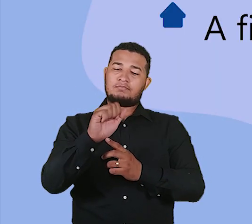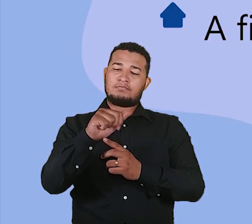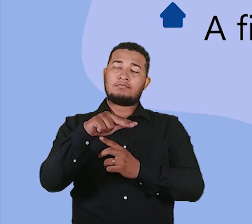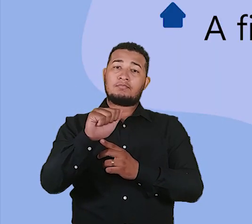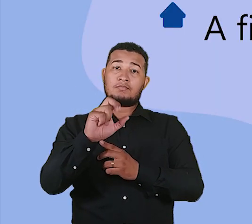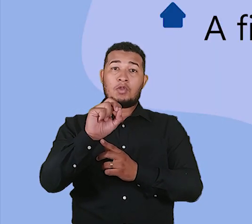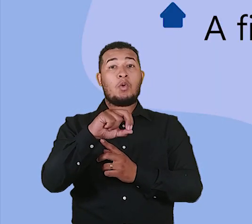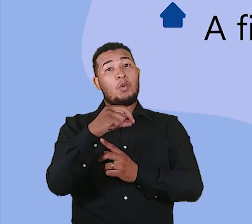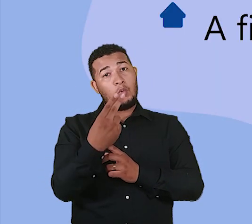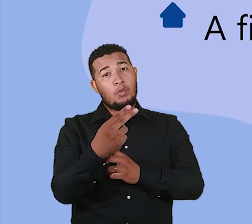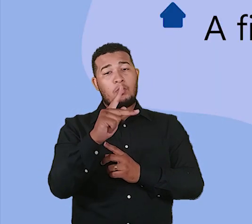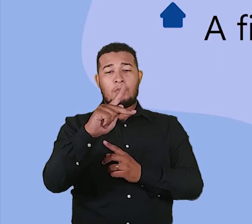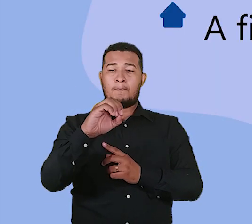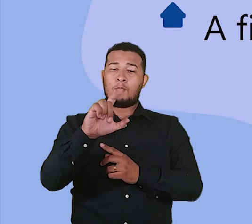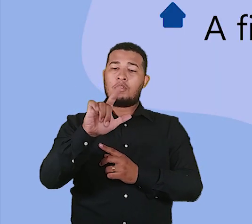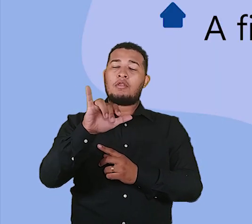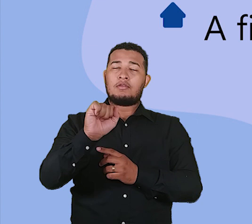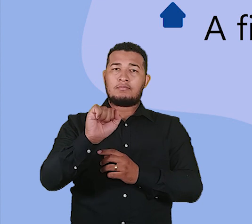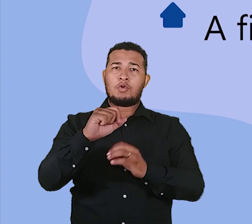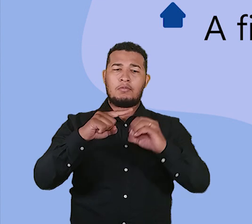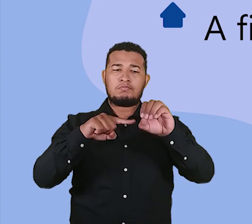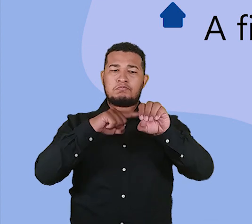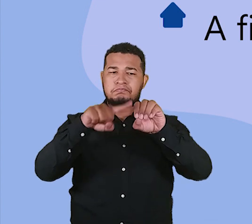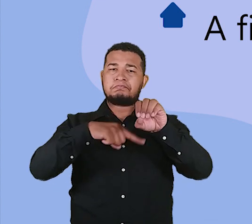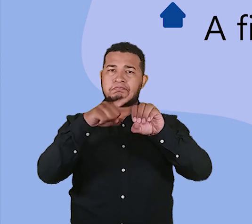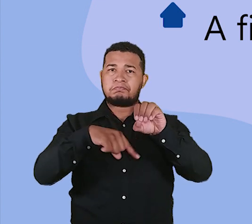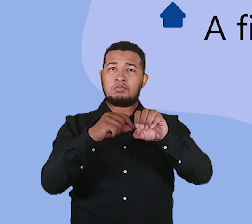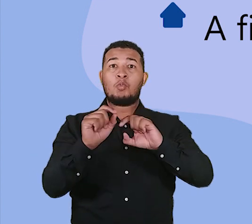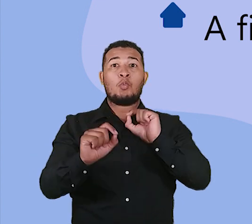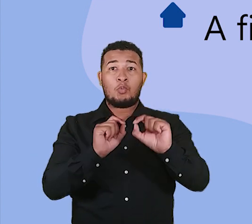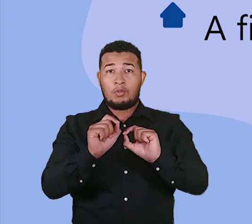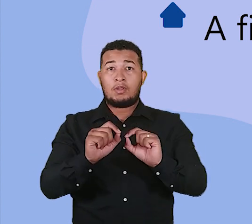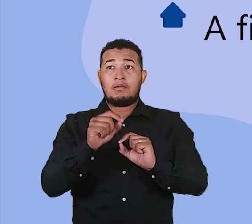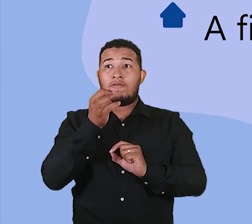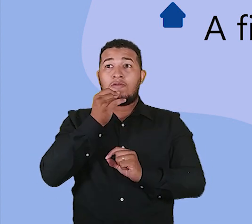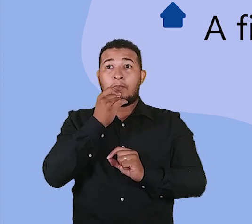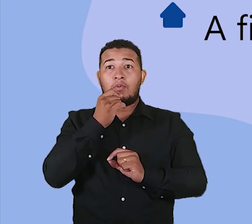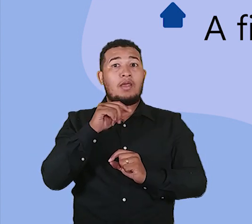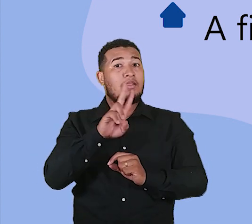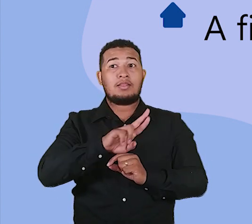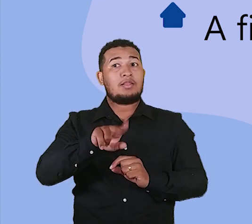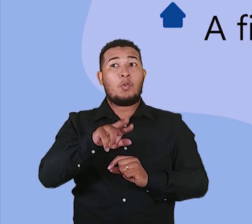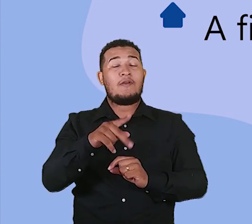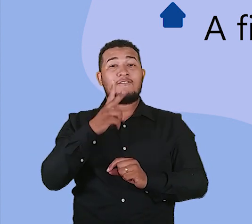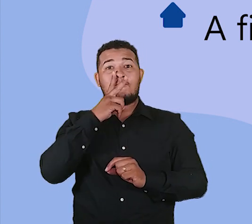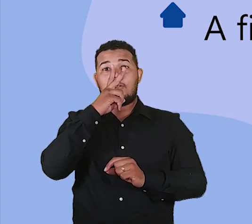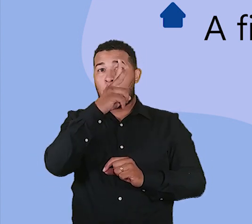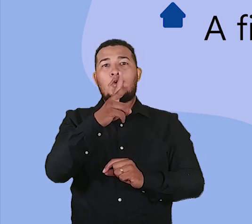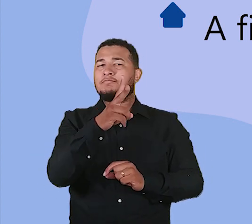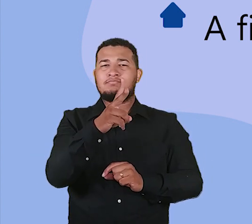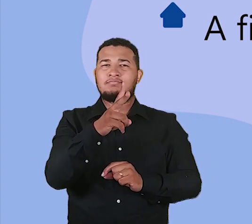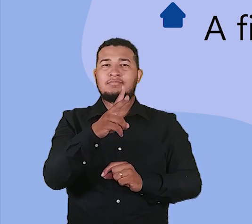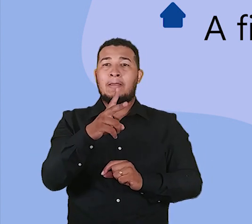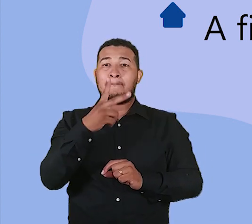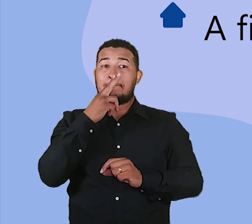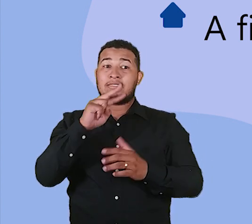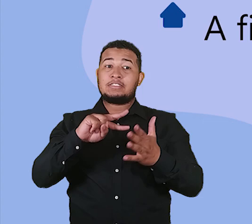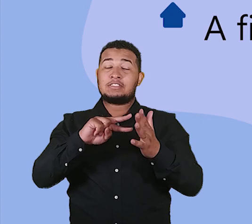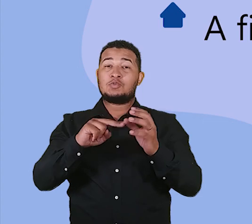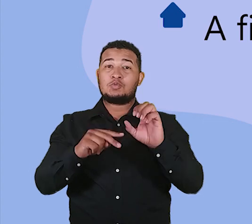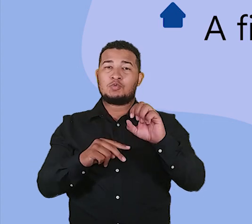ou polias as roldanas ou polias elas não multiplicam força inverte sentido